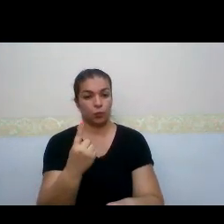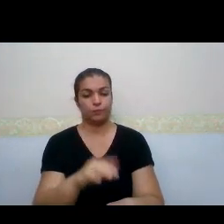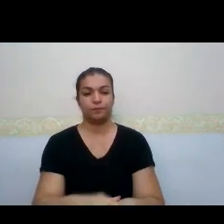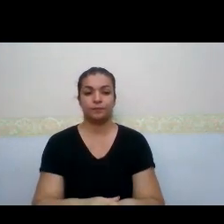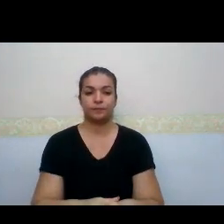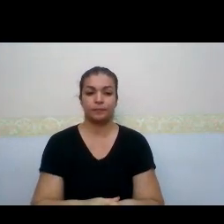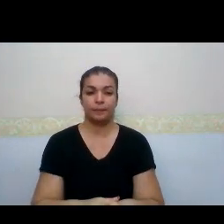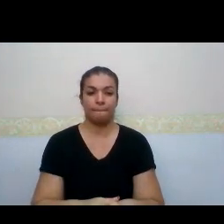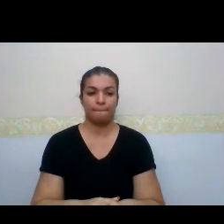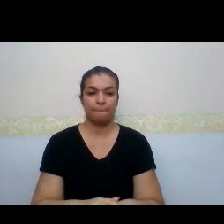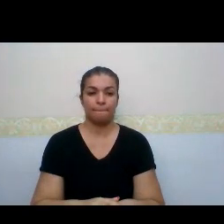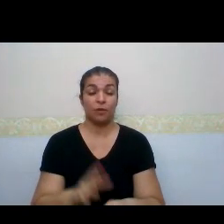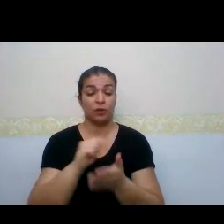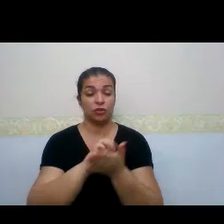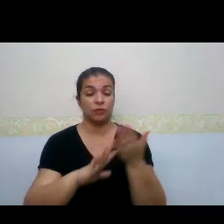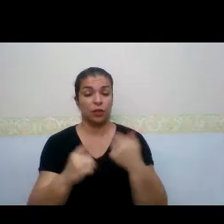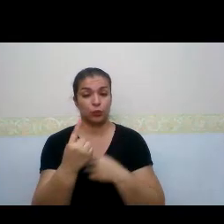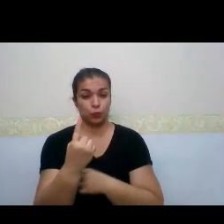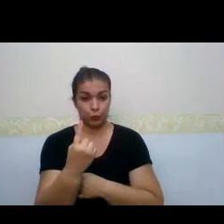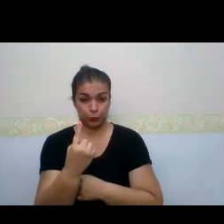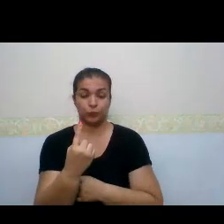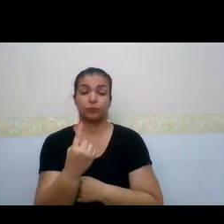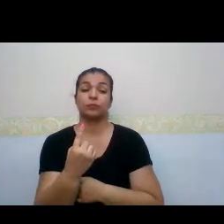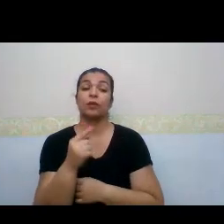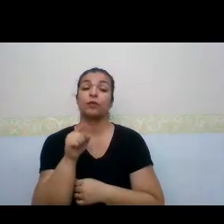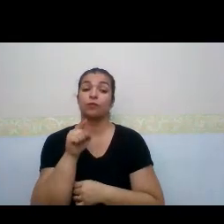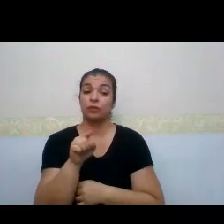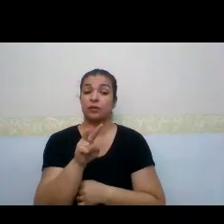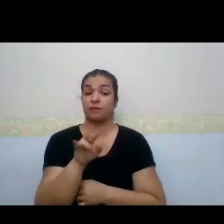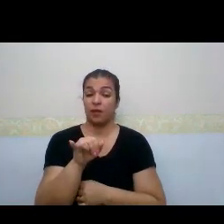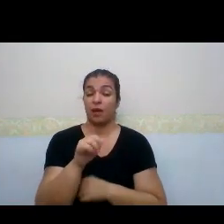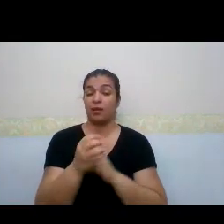Você vai elaborar uma ementa.